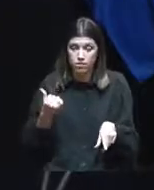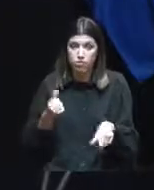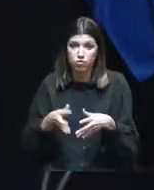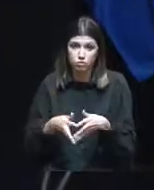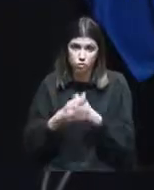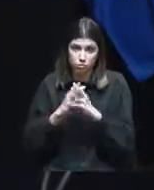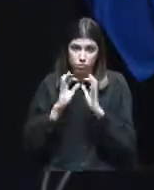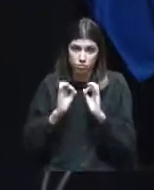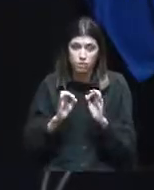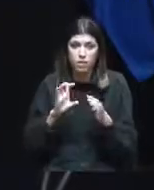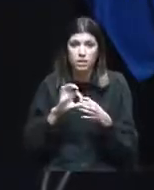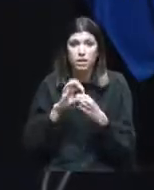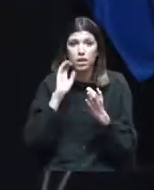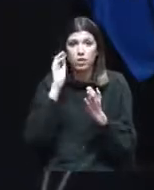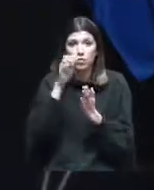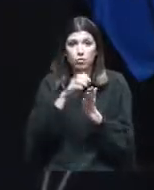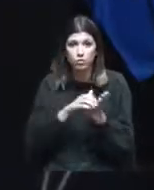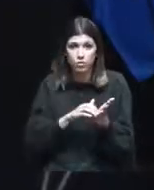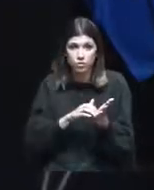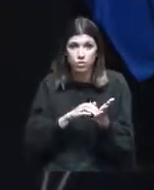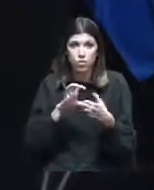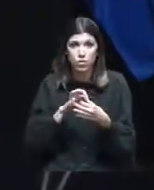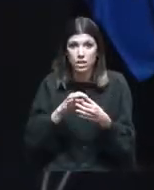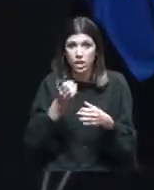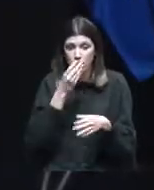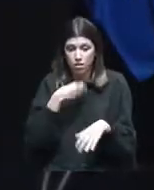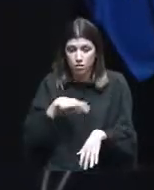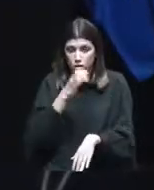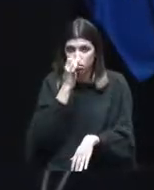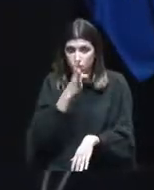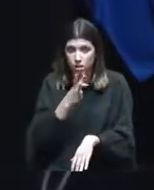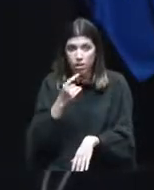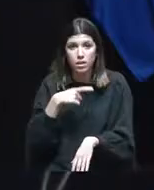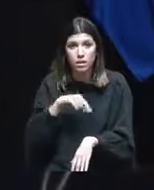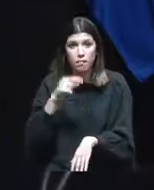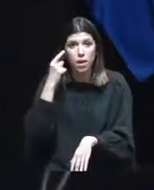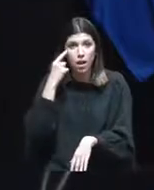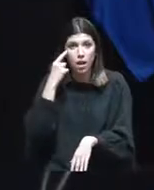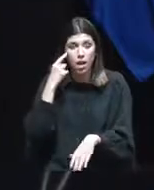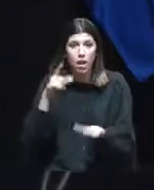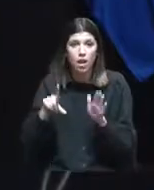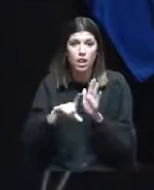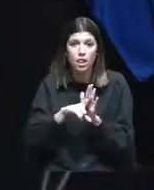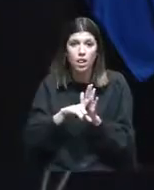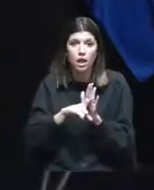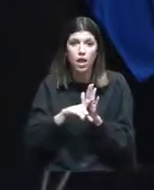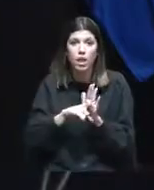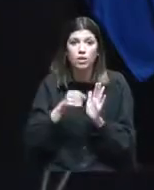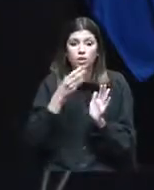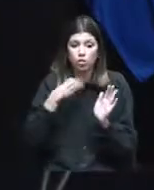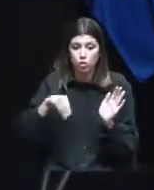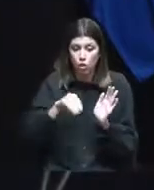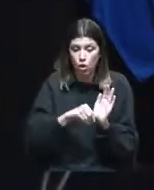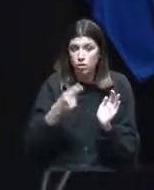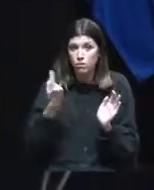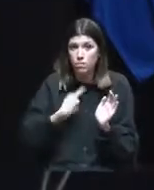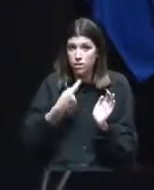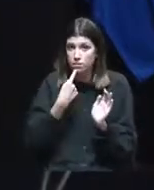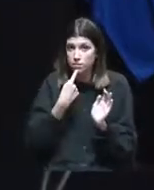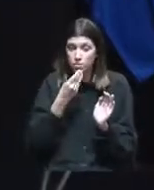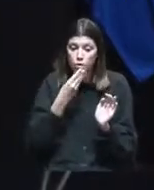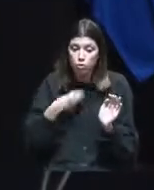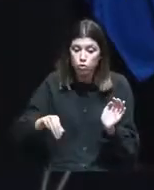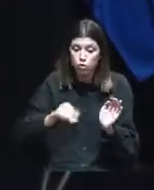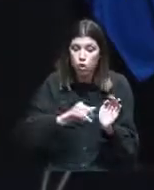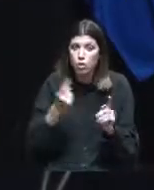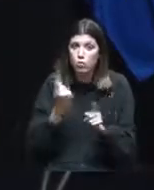Começando pela moção sobre a legislação relativa à contaminação de solos, também conhecida por Lei para os Solos, importa ter presente que os solos são um